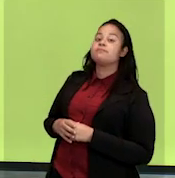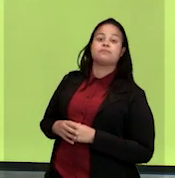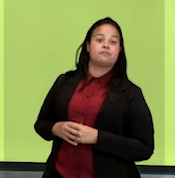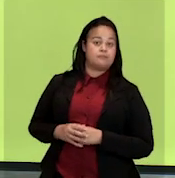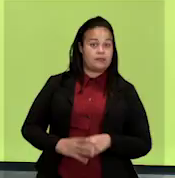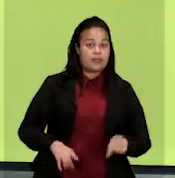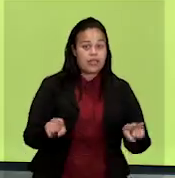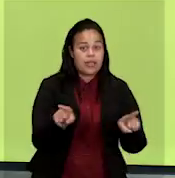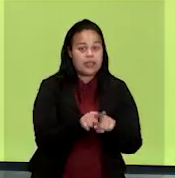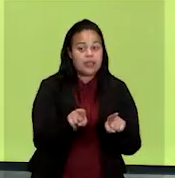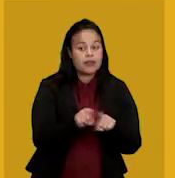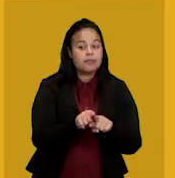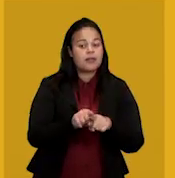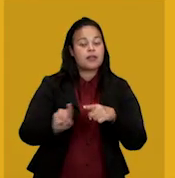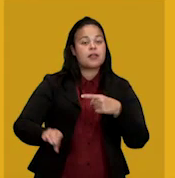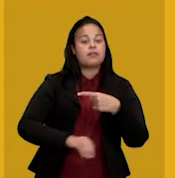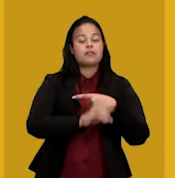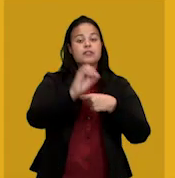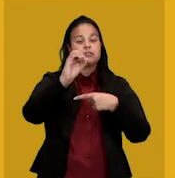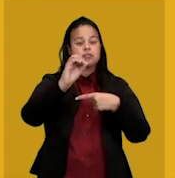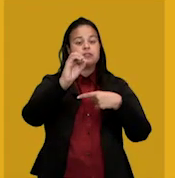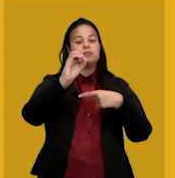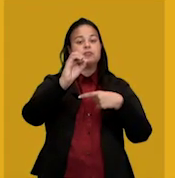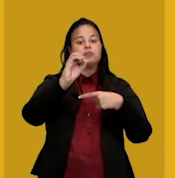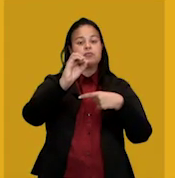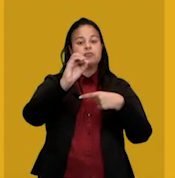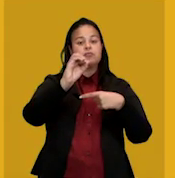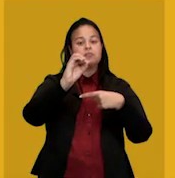Também aquele elevado a 0 também aqui.